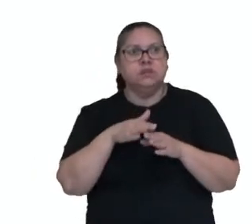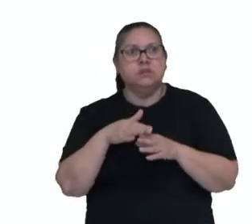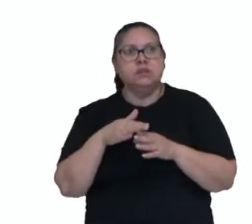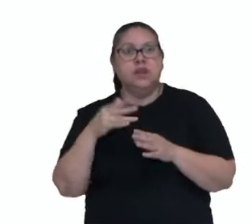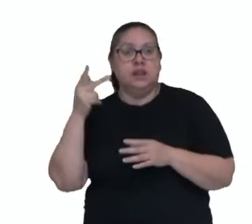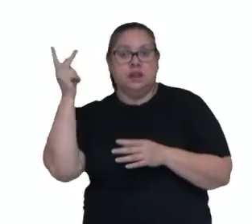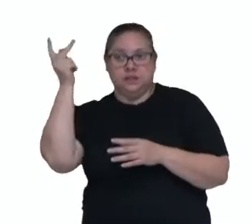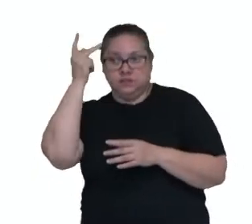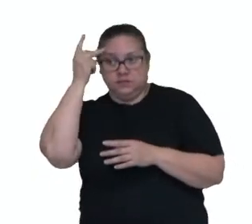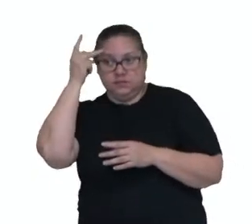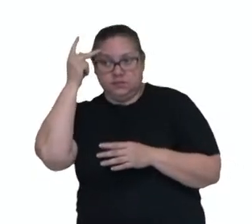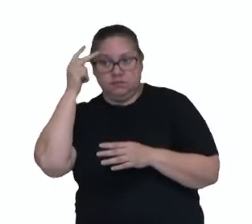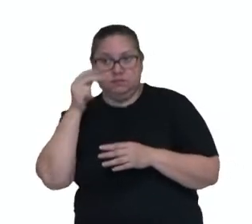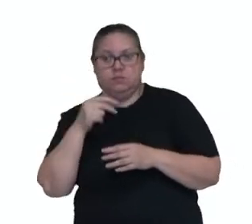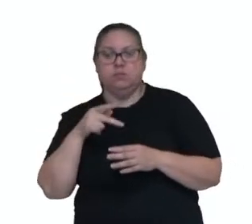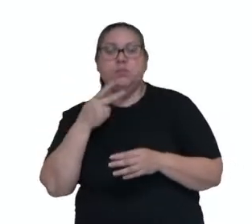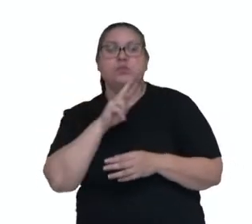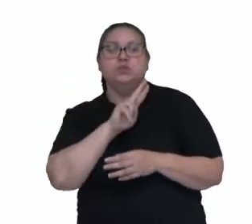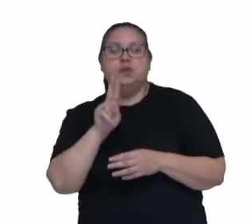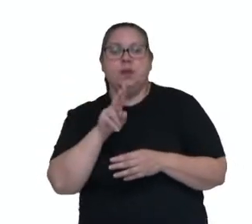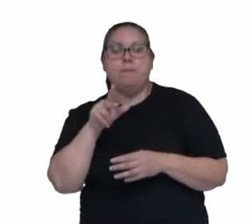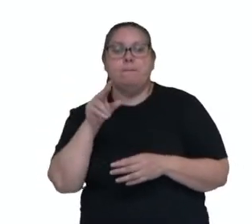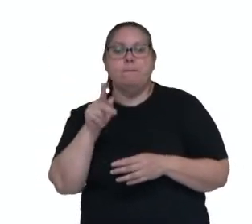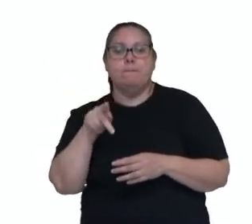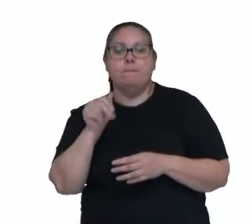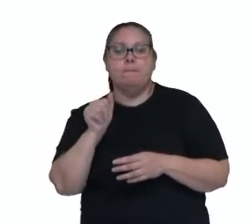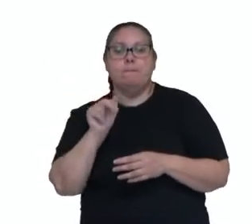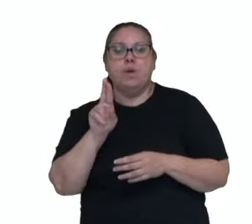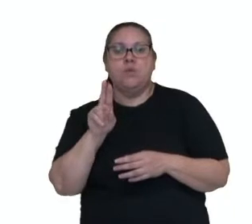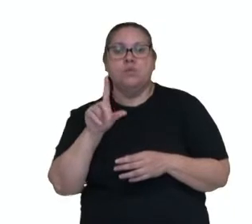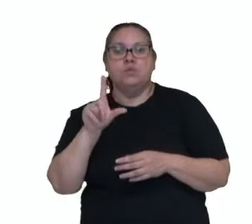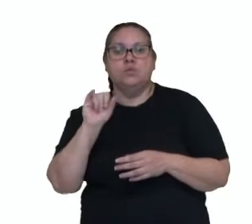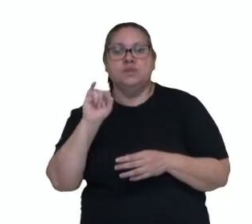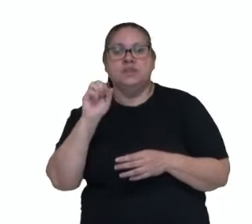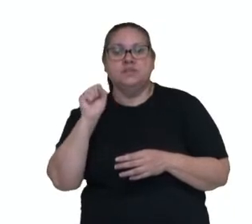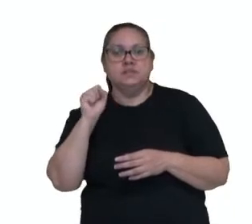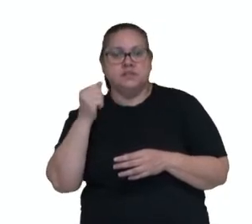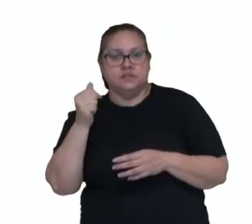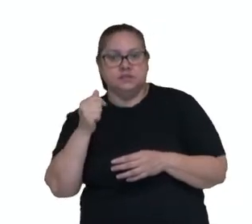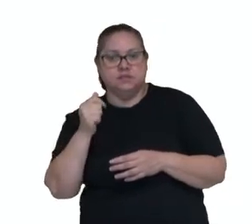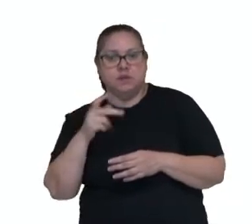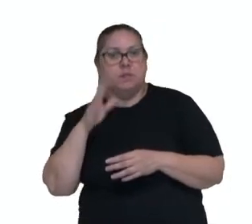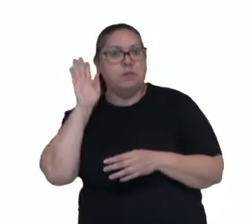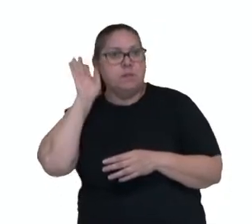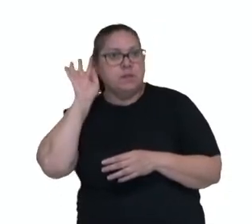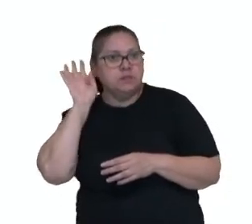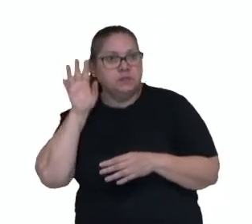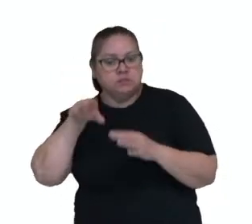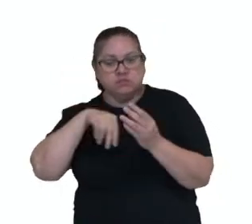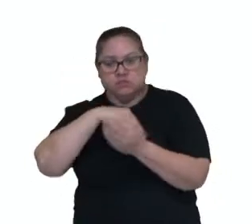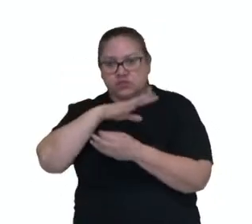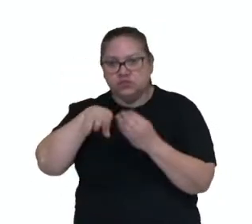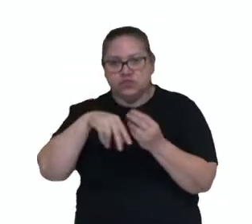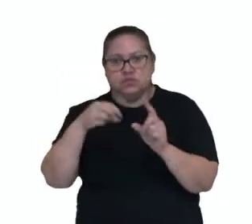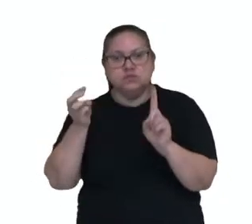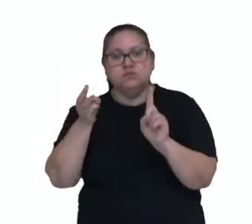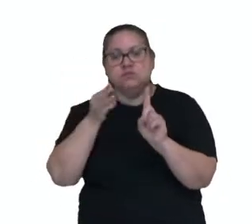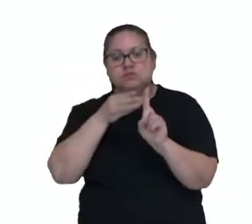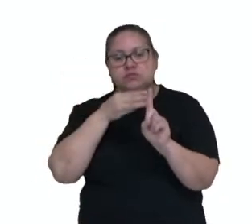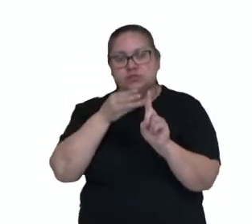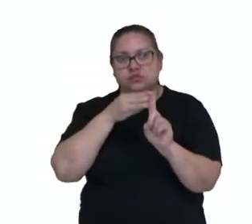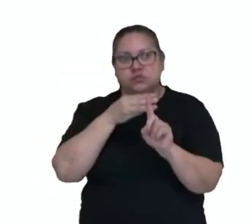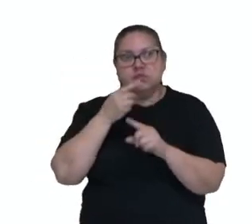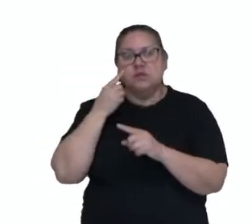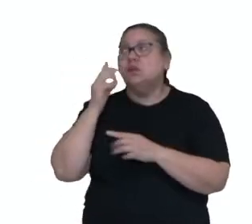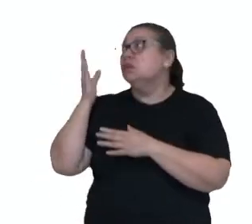de São Paulo, por isso que eles eram chamados de paulistas, compostas em geral por brancos, mestiços e indígenas. Observe aqui uma representação, né,